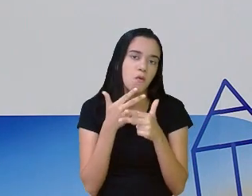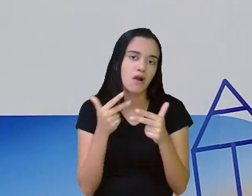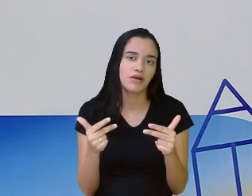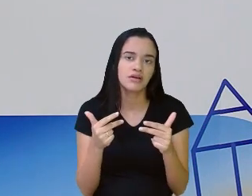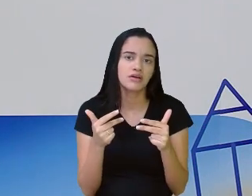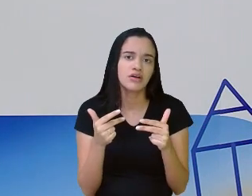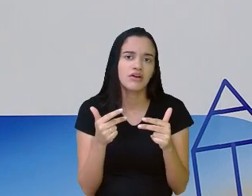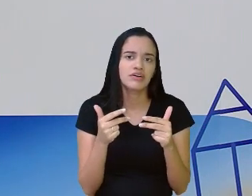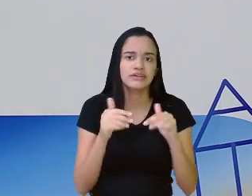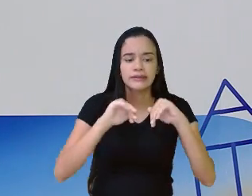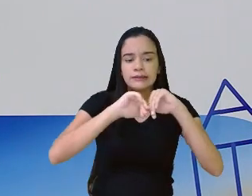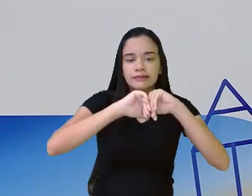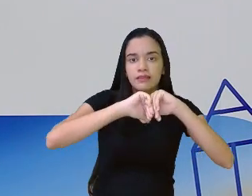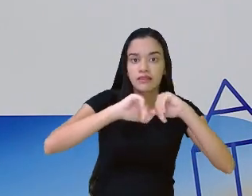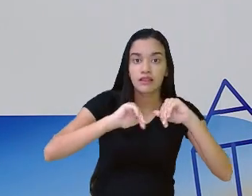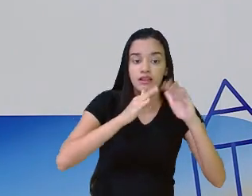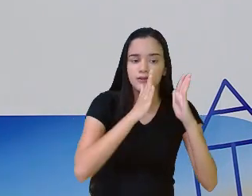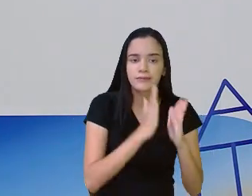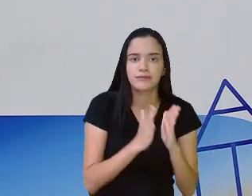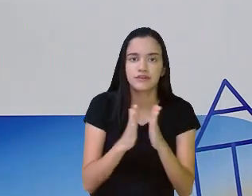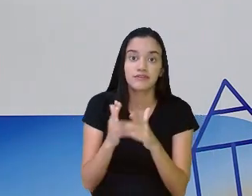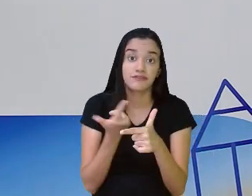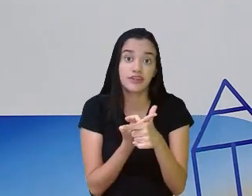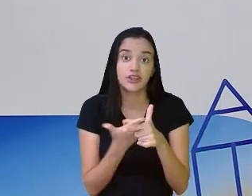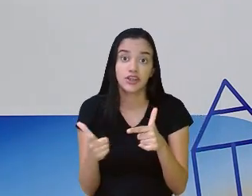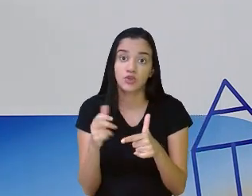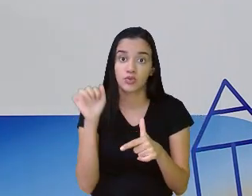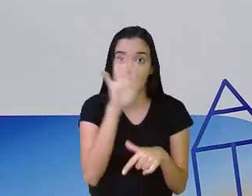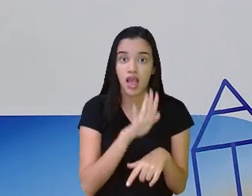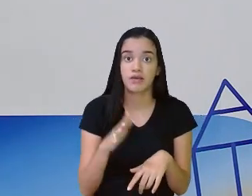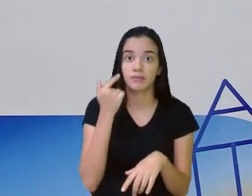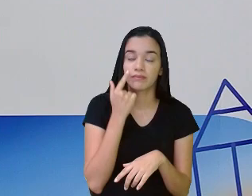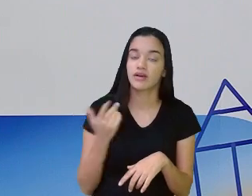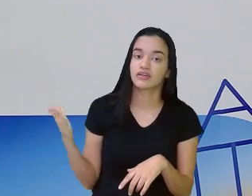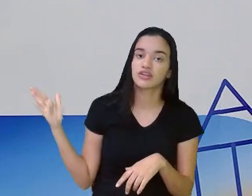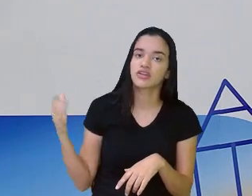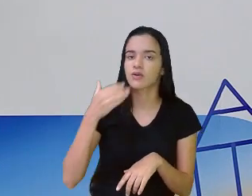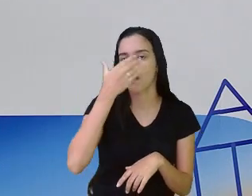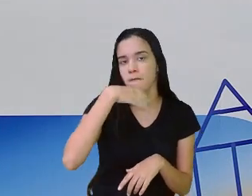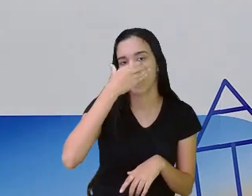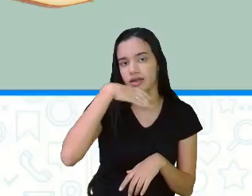que foi dividido em partes. Como na imagem, eu tenho uma maçã